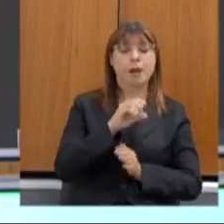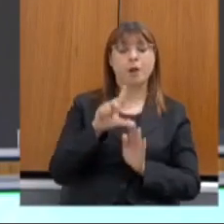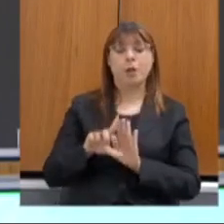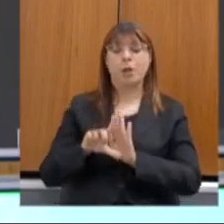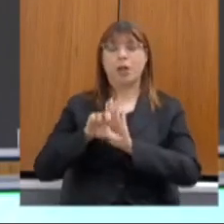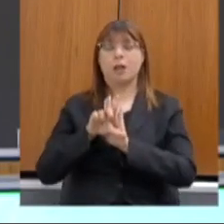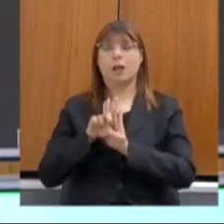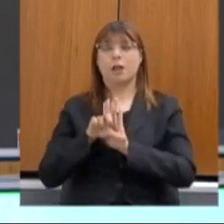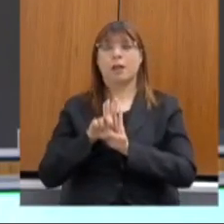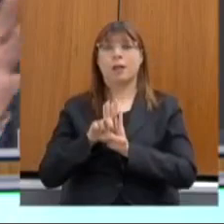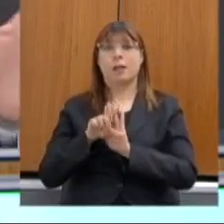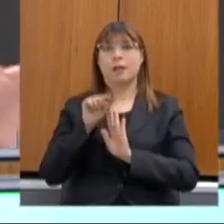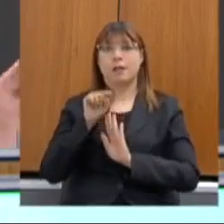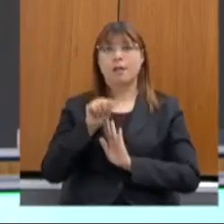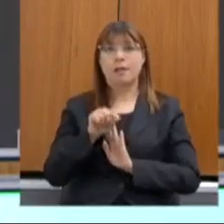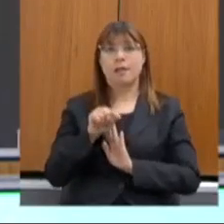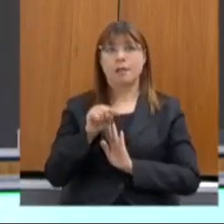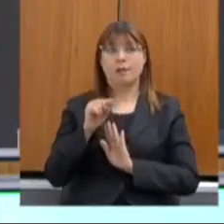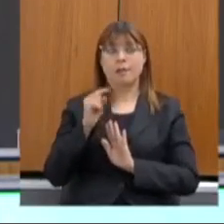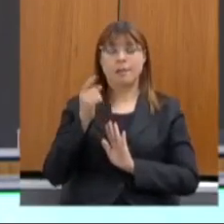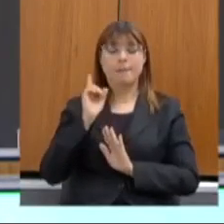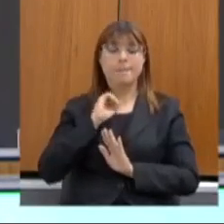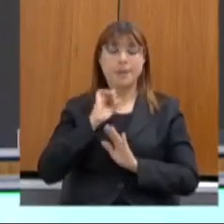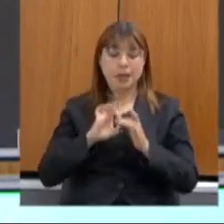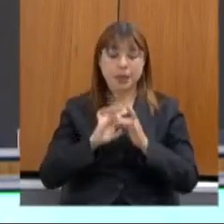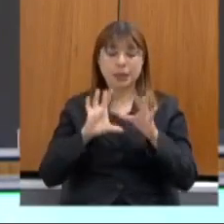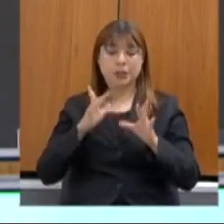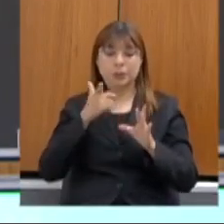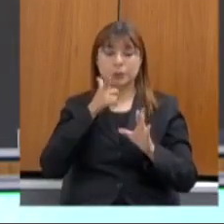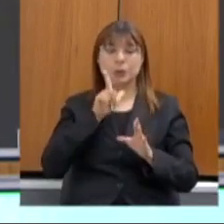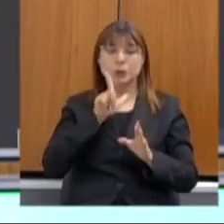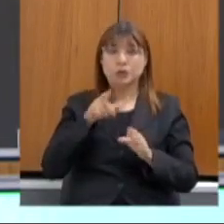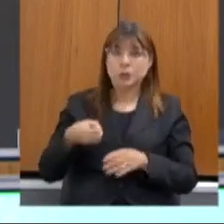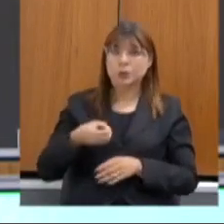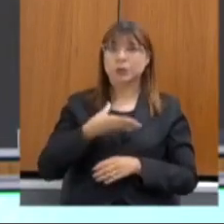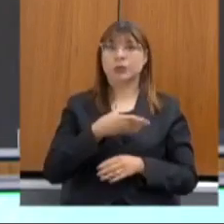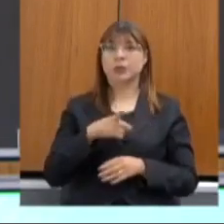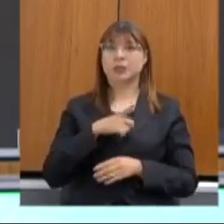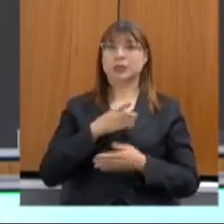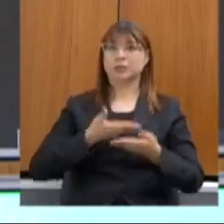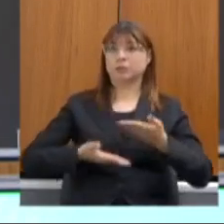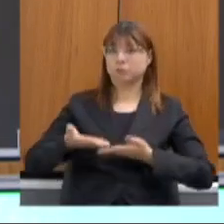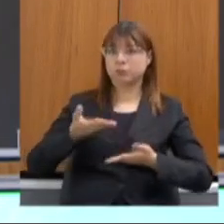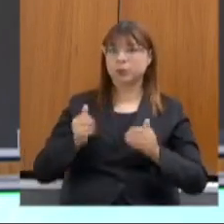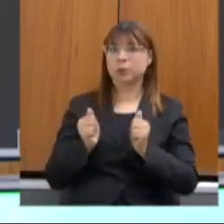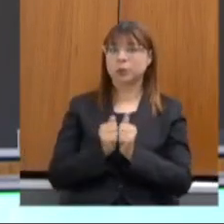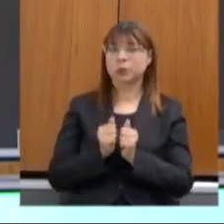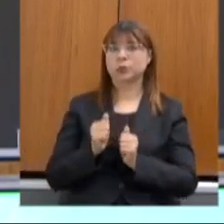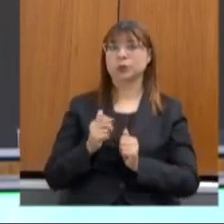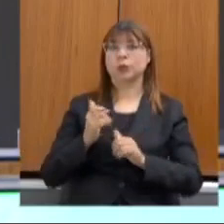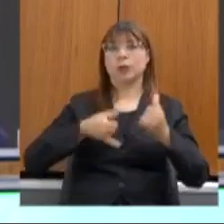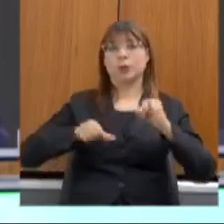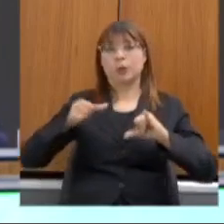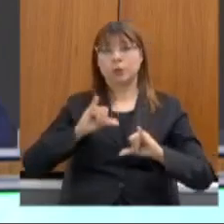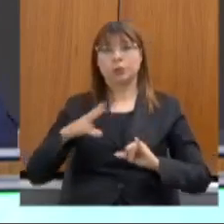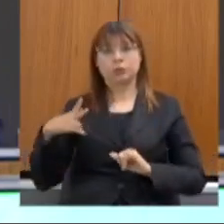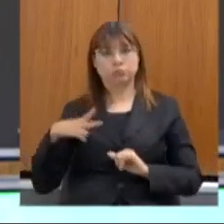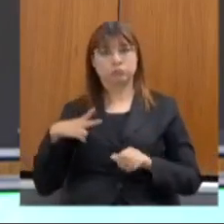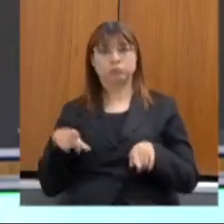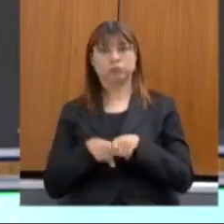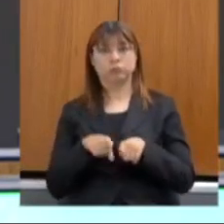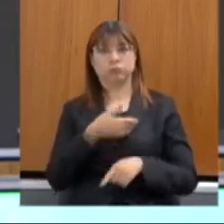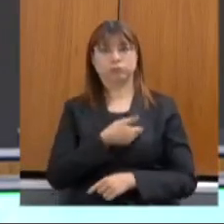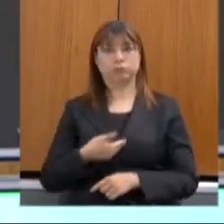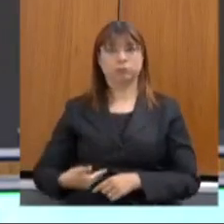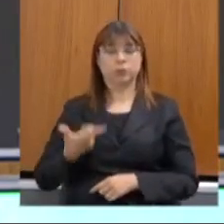em chama até de Minas livre para Inovar nós temos compartilhamento de Laboratórios públicos e privados para que o